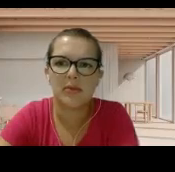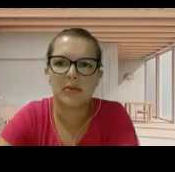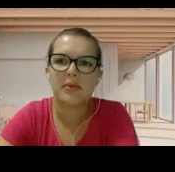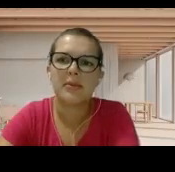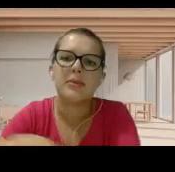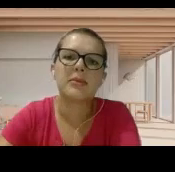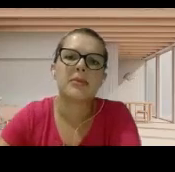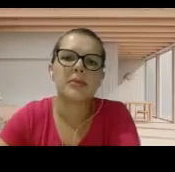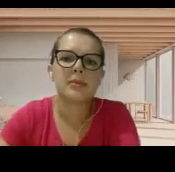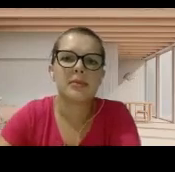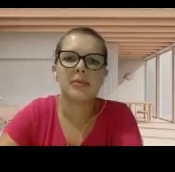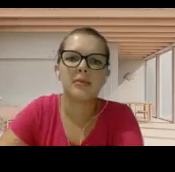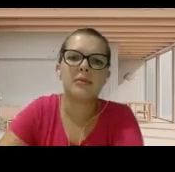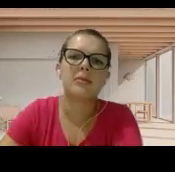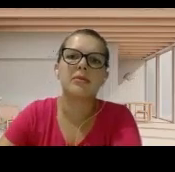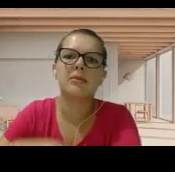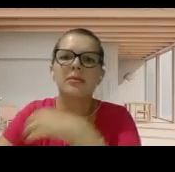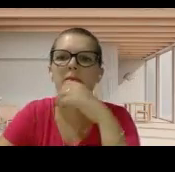Segue.